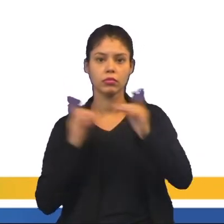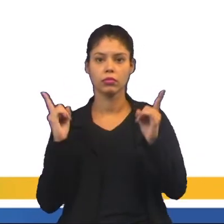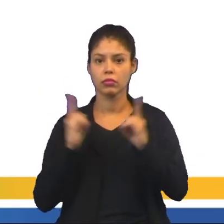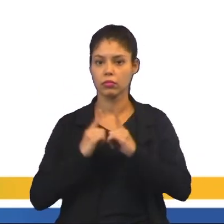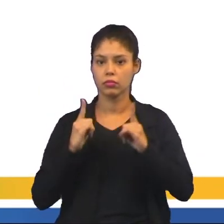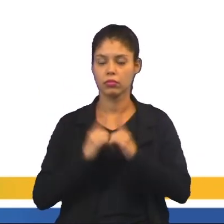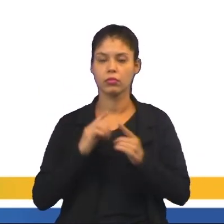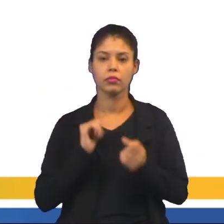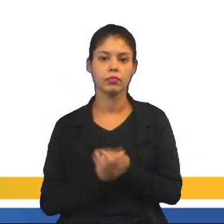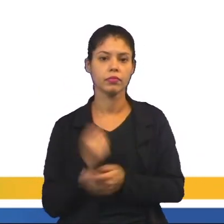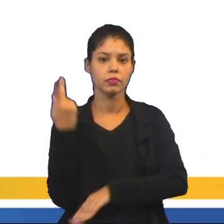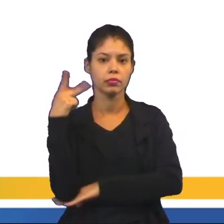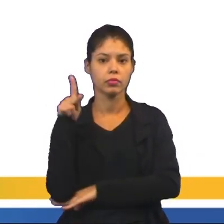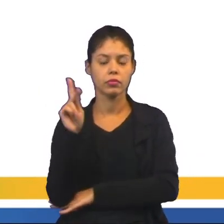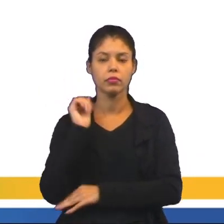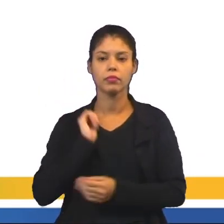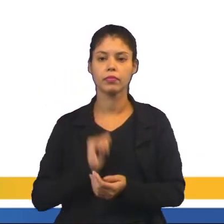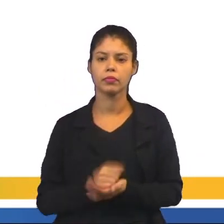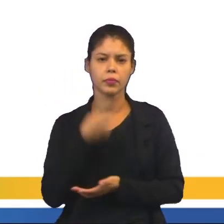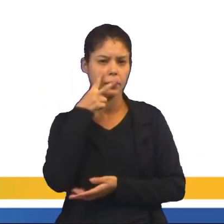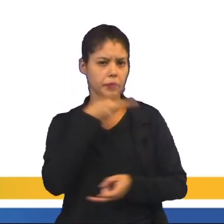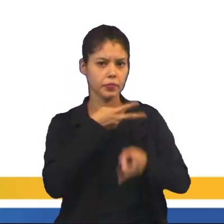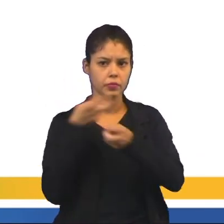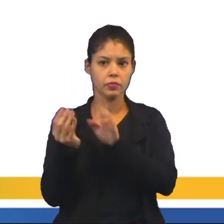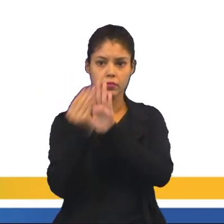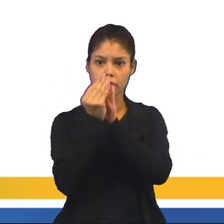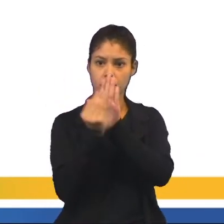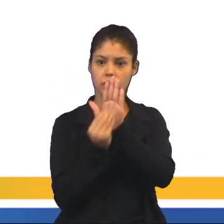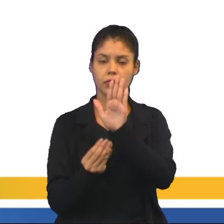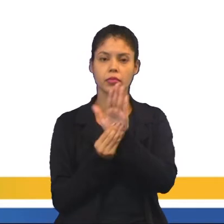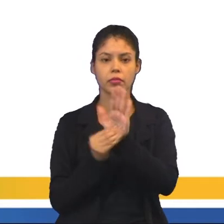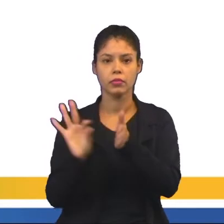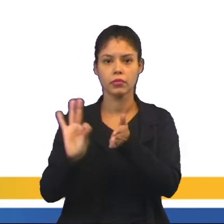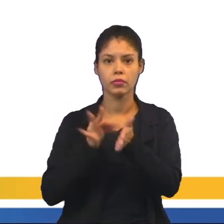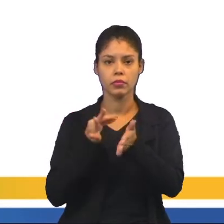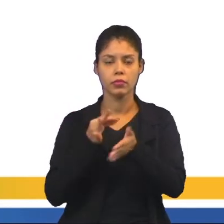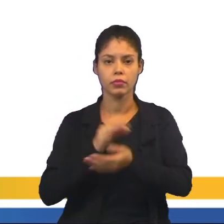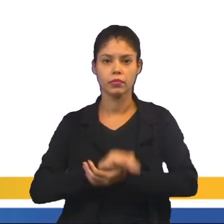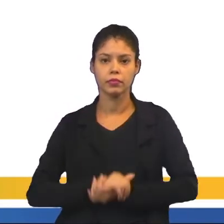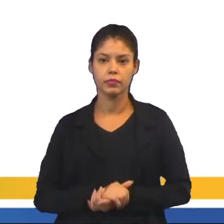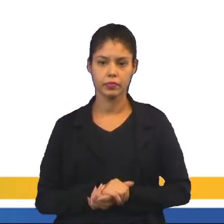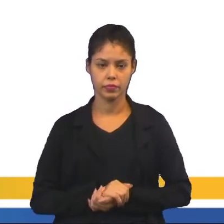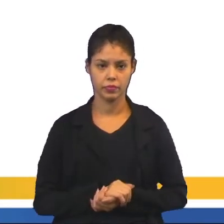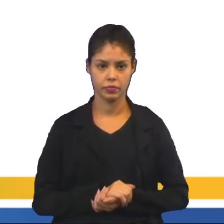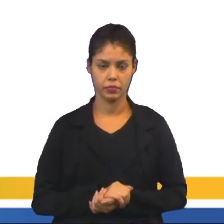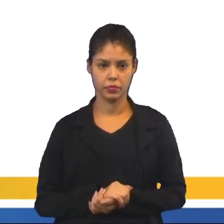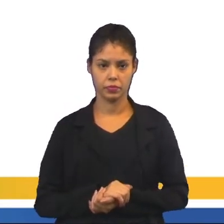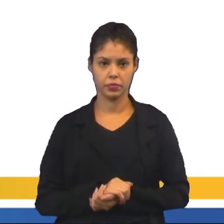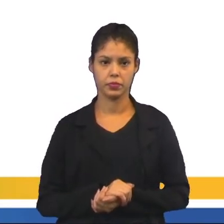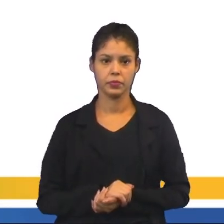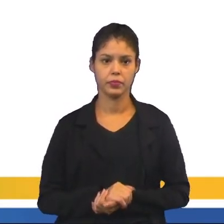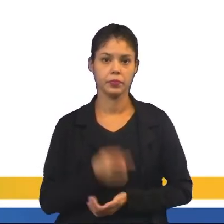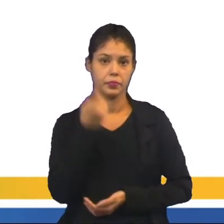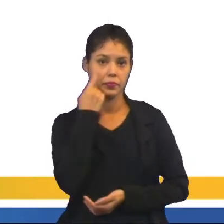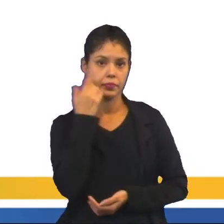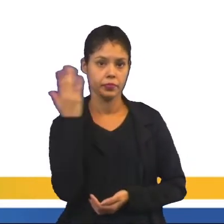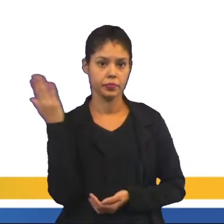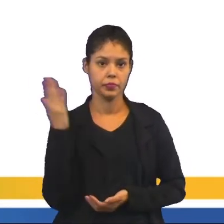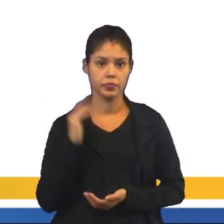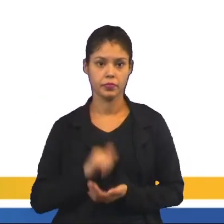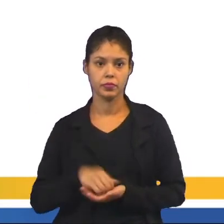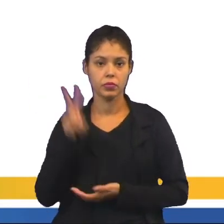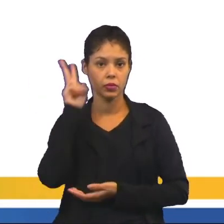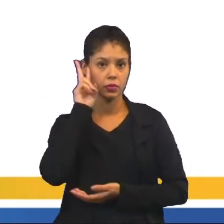empresa atendeu nesse período foi anotado na lista a seguir. Observe,